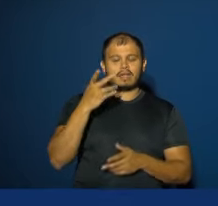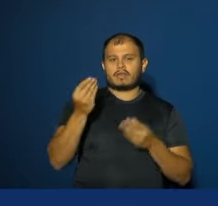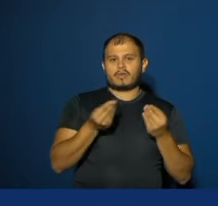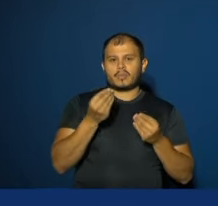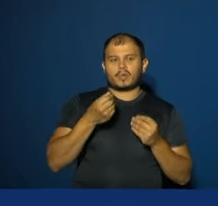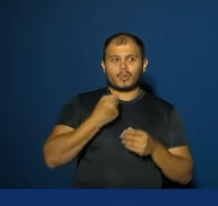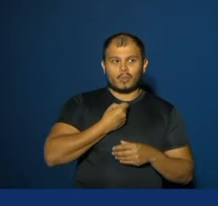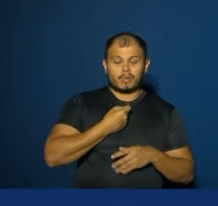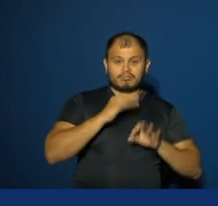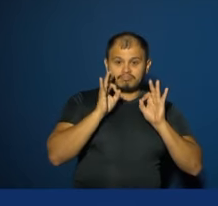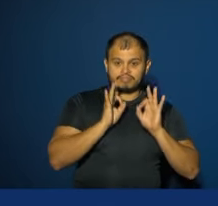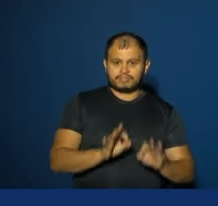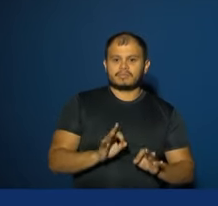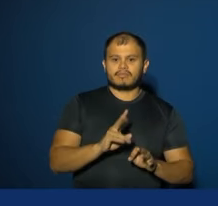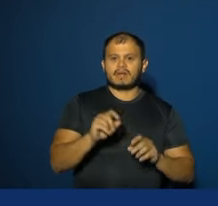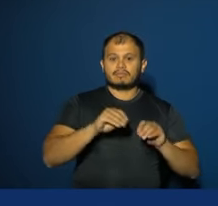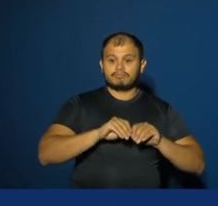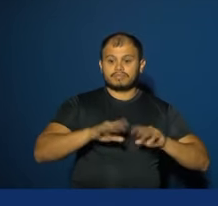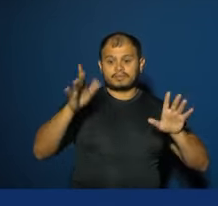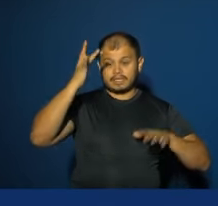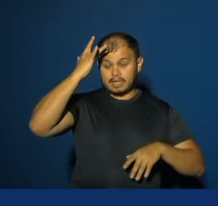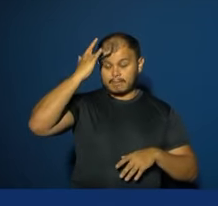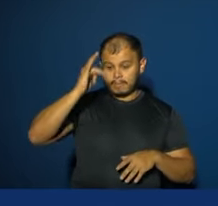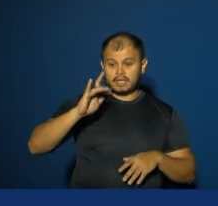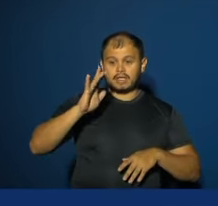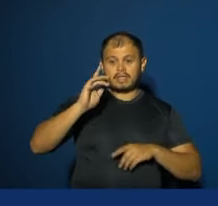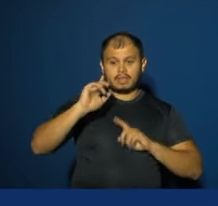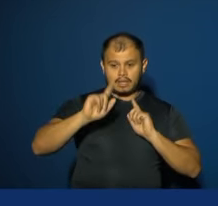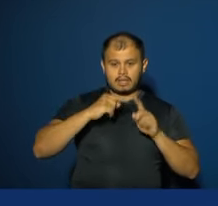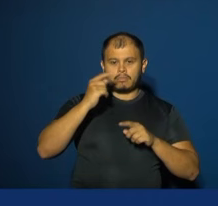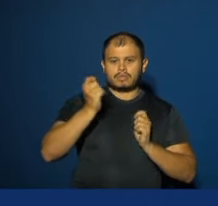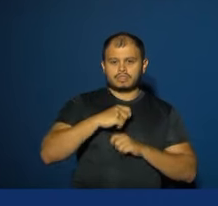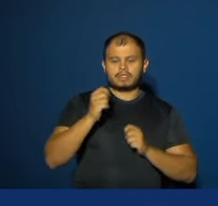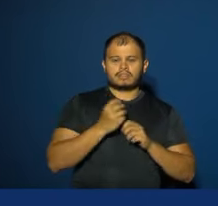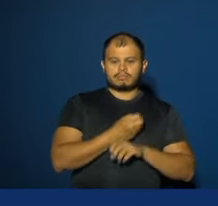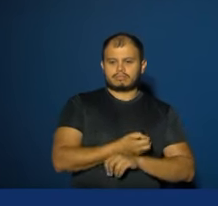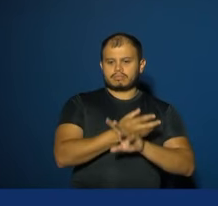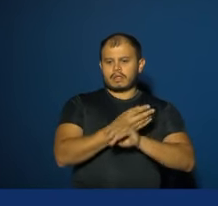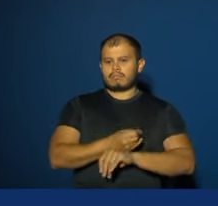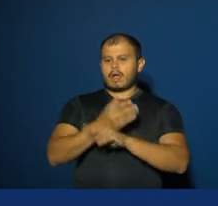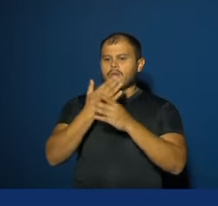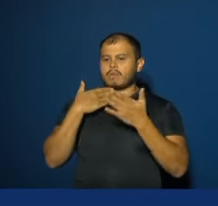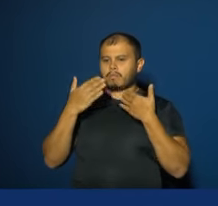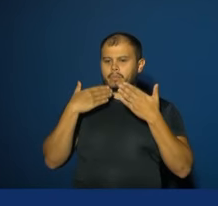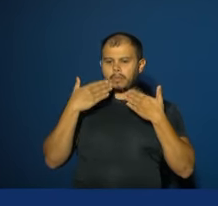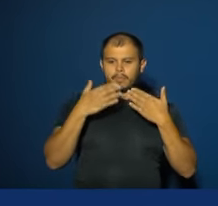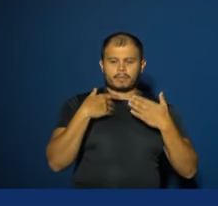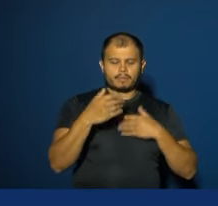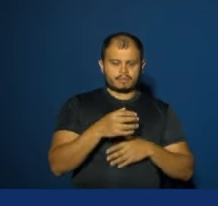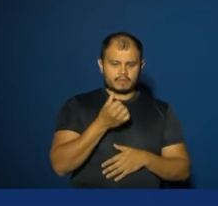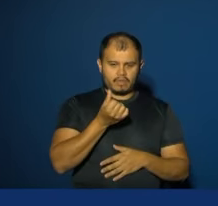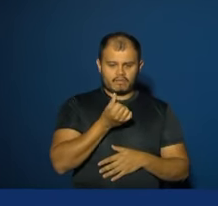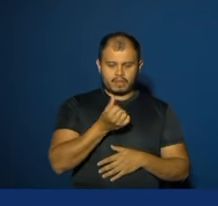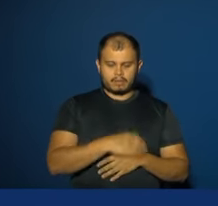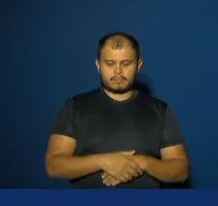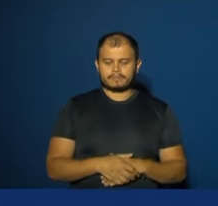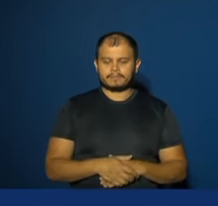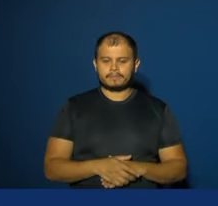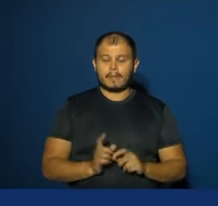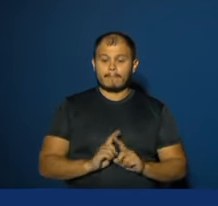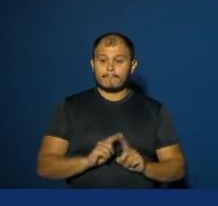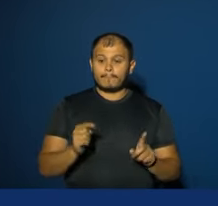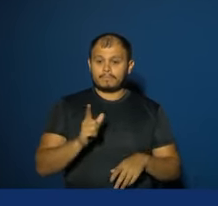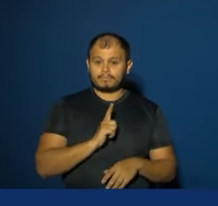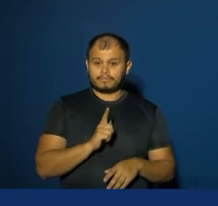Eh vamos Vamos divulgar resultados amanhã e depois conference Call de resultados na na sexta-feira Mas enfim em termos